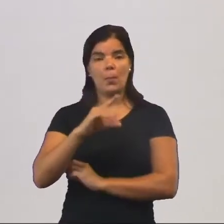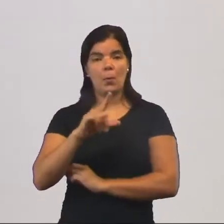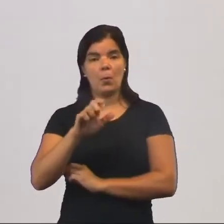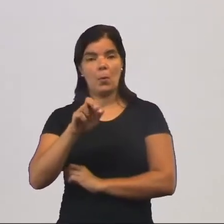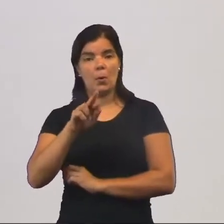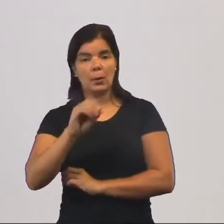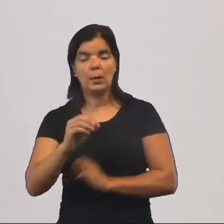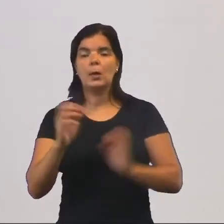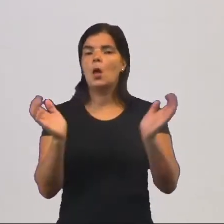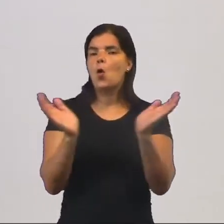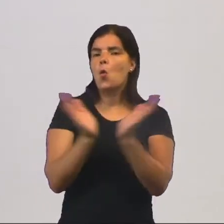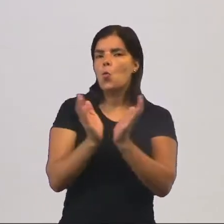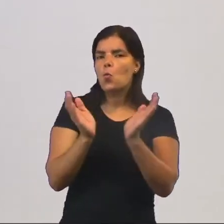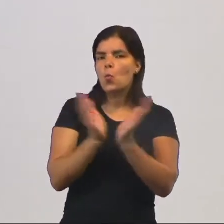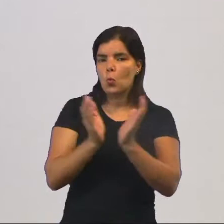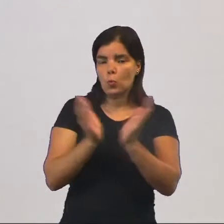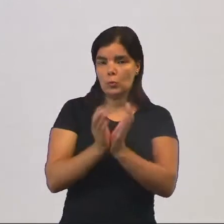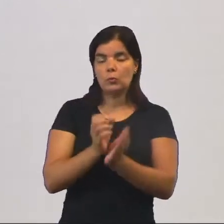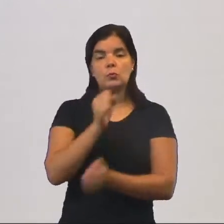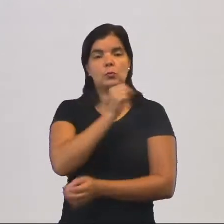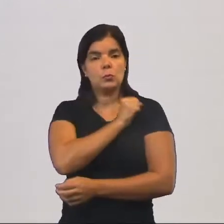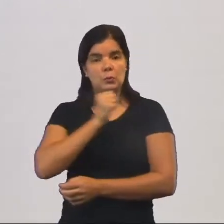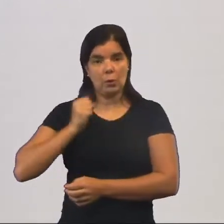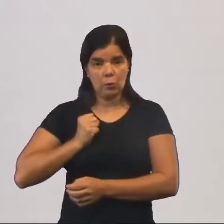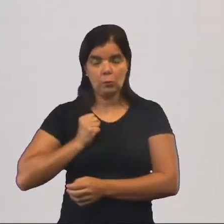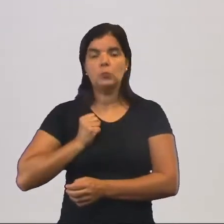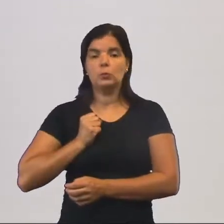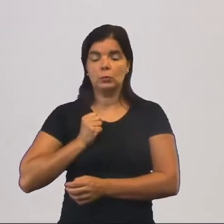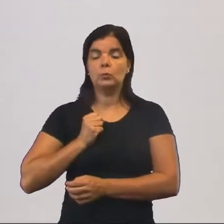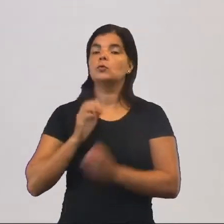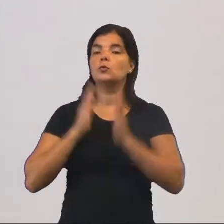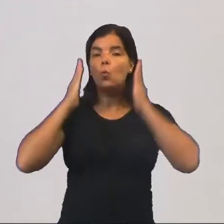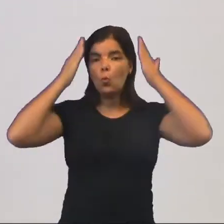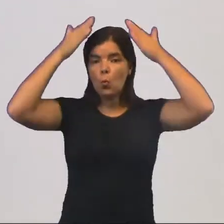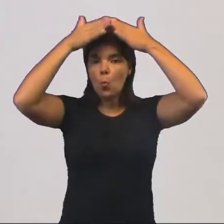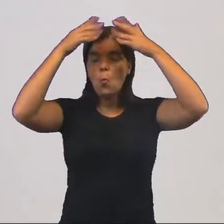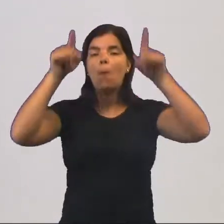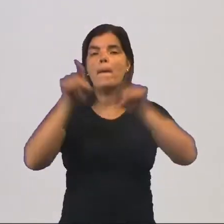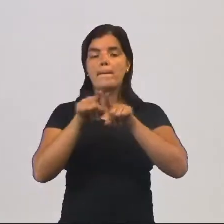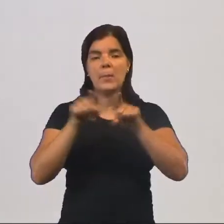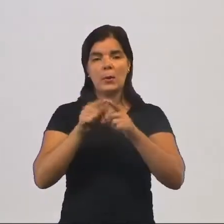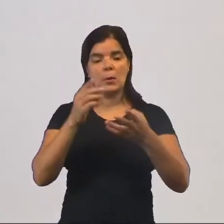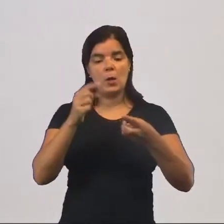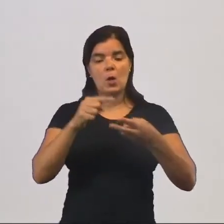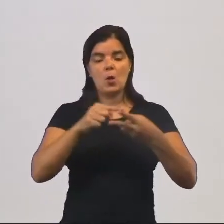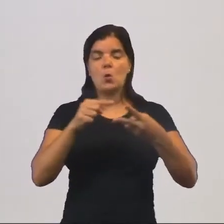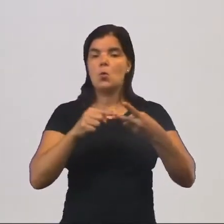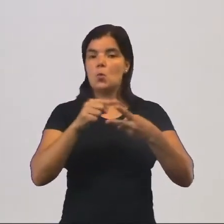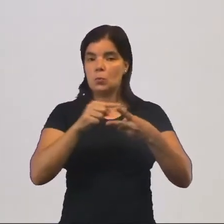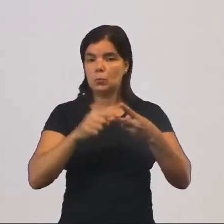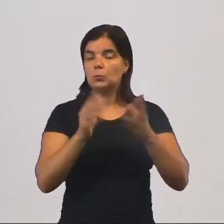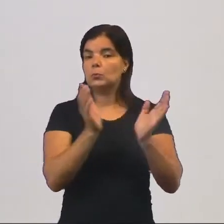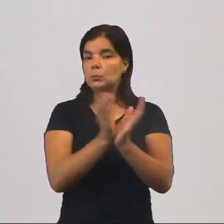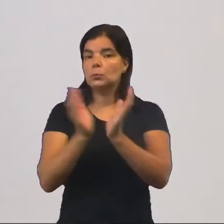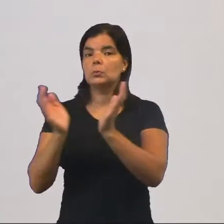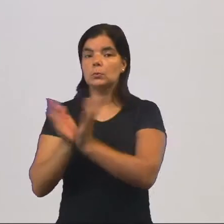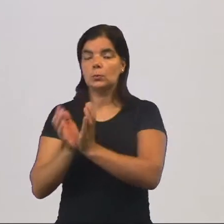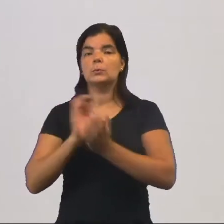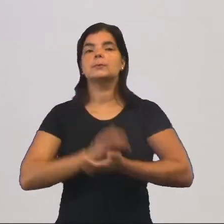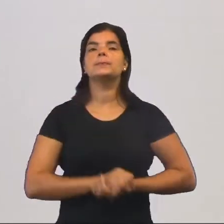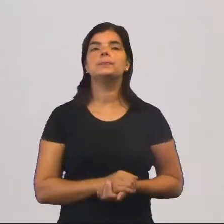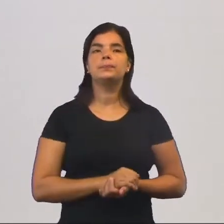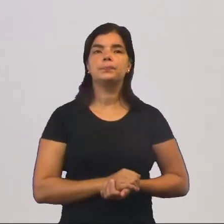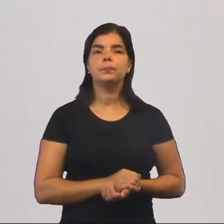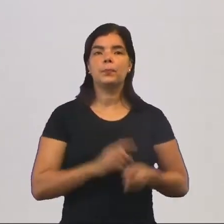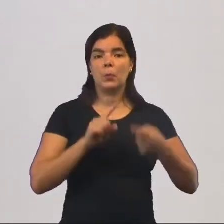O clero era um conjunto de sacerdotes, de monge. E o clero ele era dividido em duas grandes